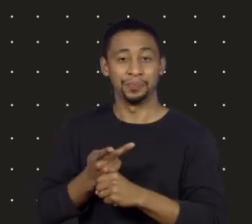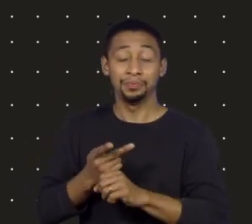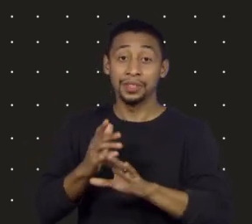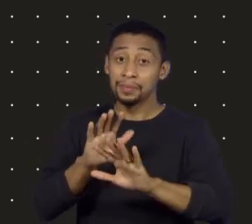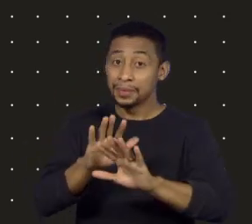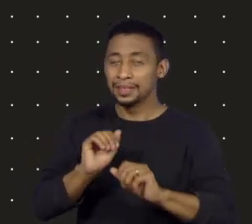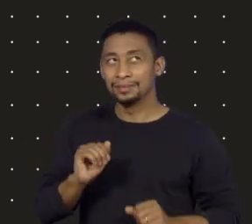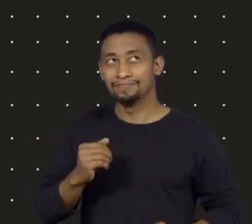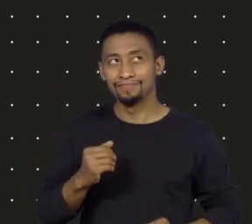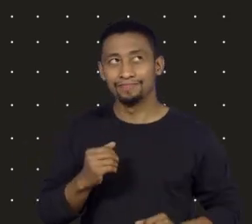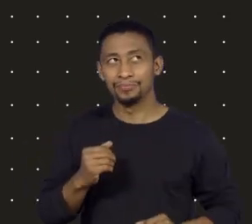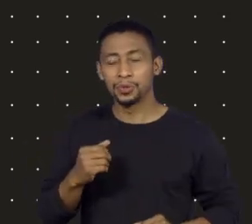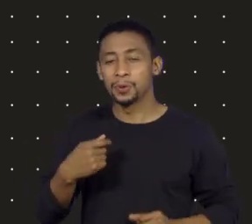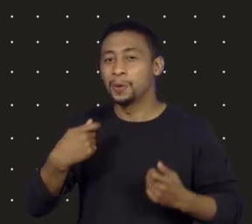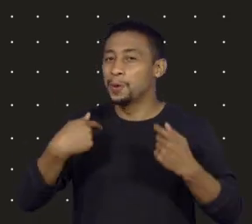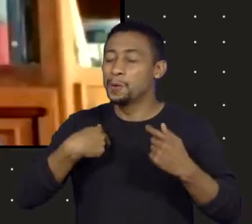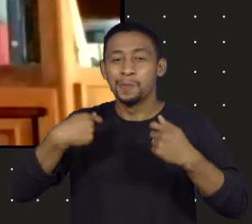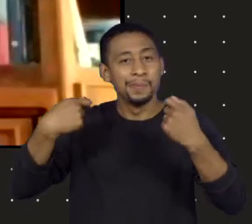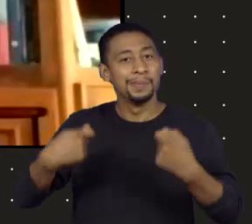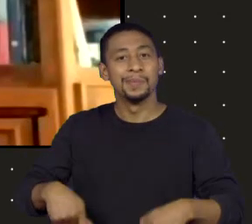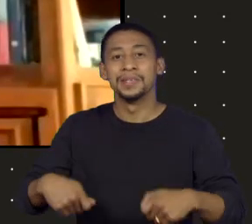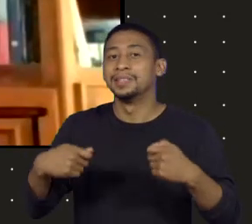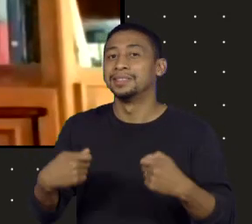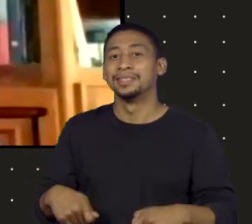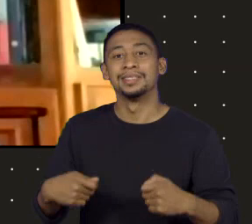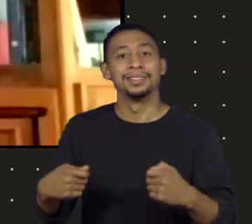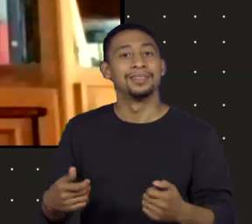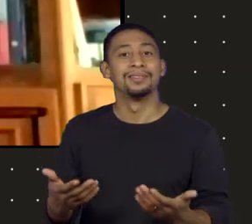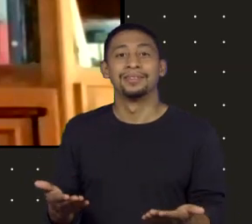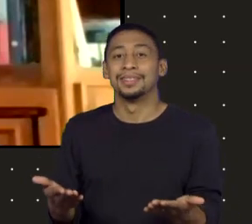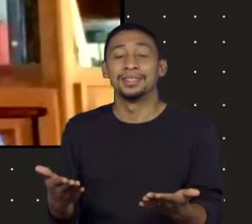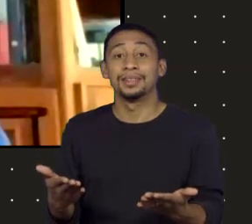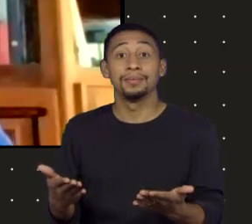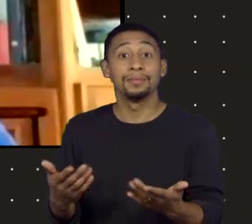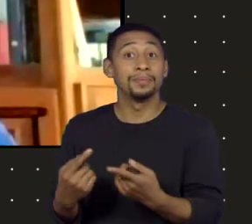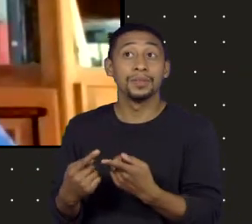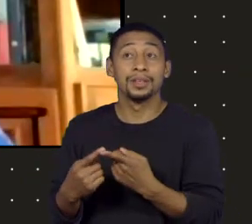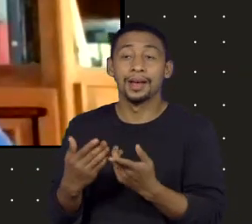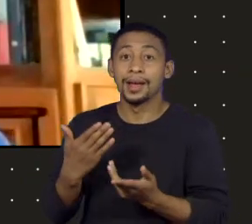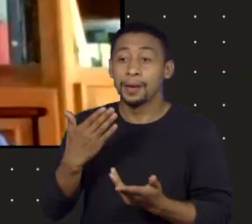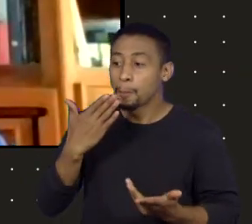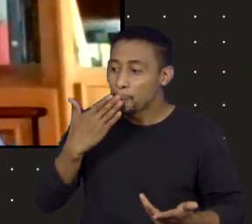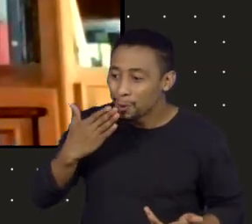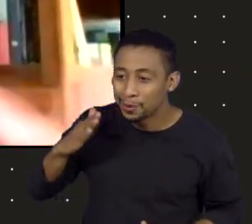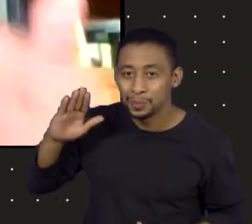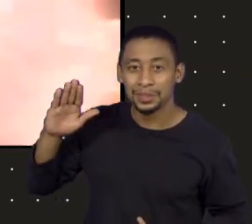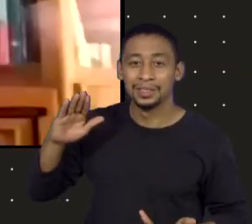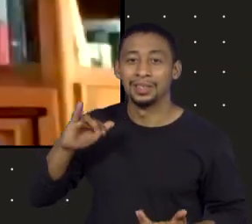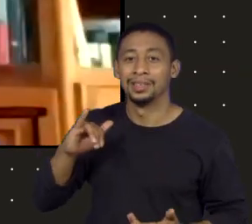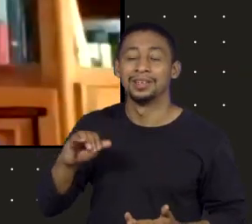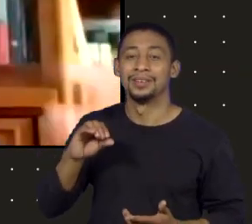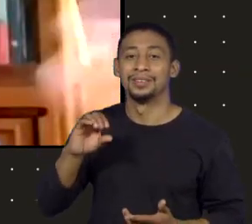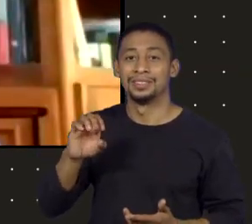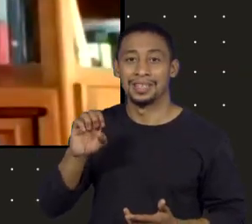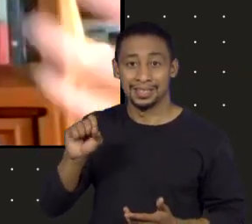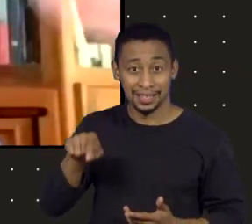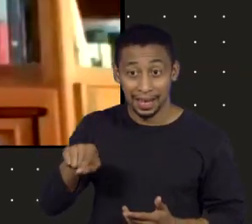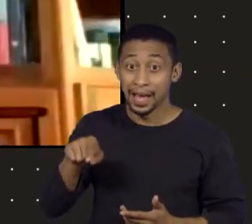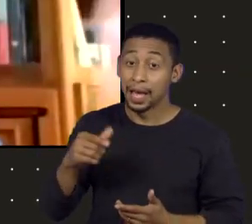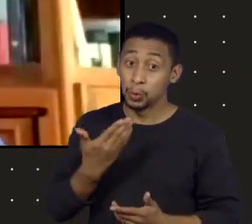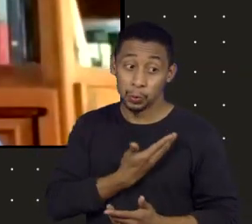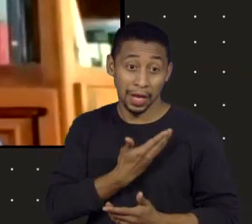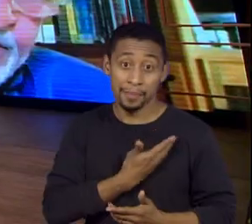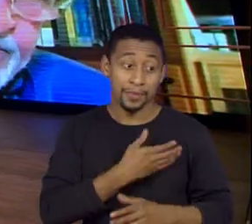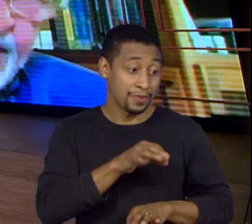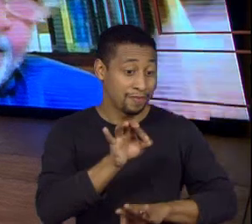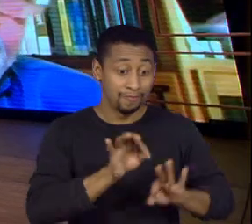foi meio assim, tipo, eu precisava de alguma forma. Se eu tinha prometido ao Gessé que os meus grandes amigos